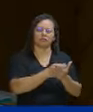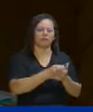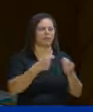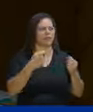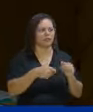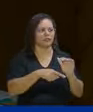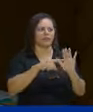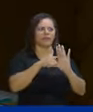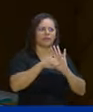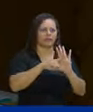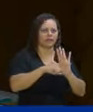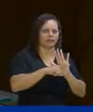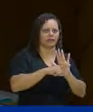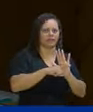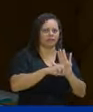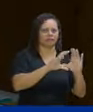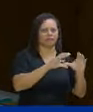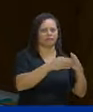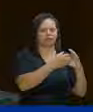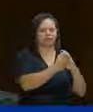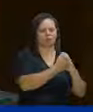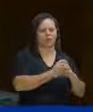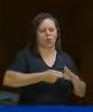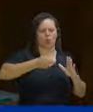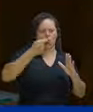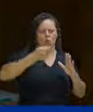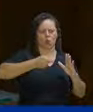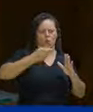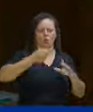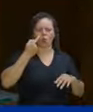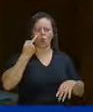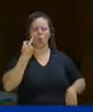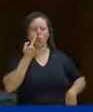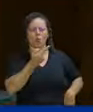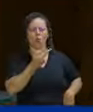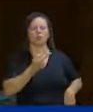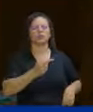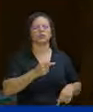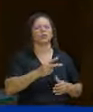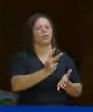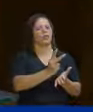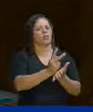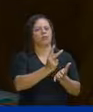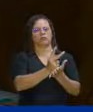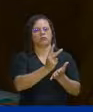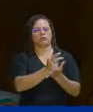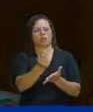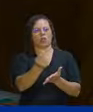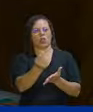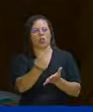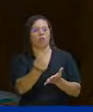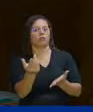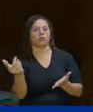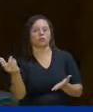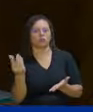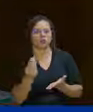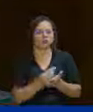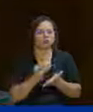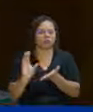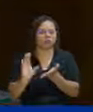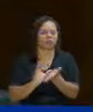fiscalizada de maneira rigorosa pela Justiça Eleitoral, uma vez que esses valores têm origem no erário e são